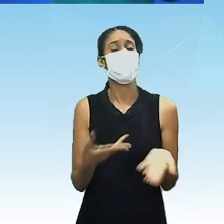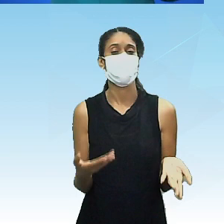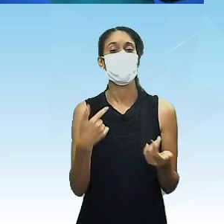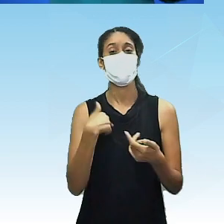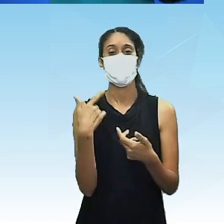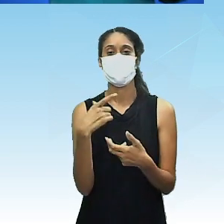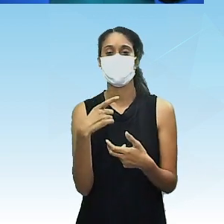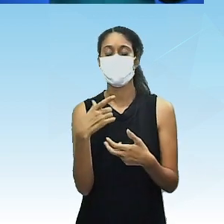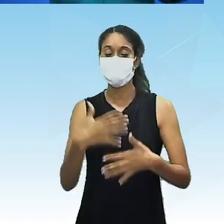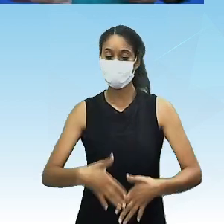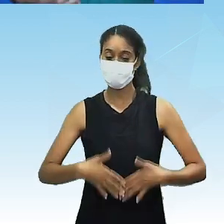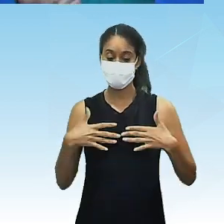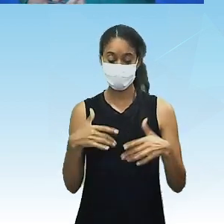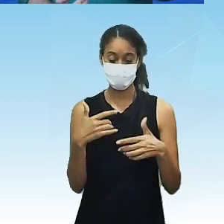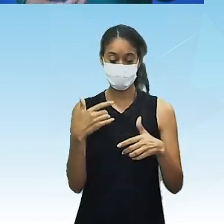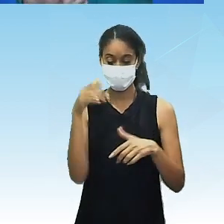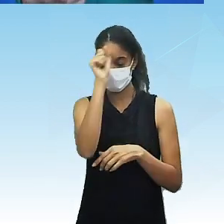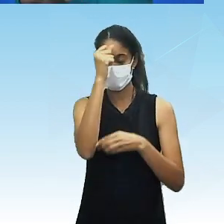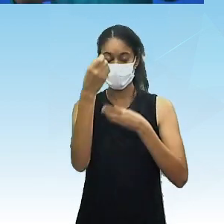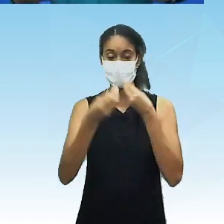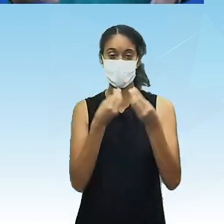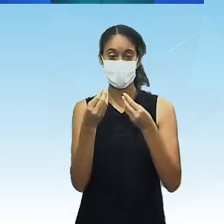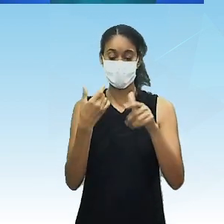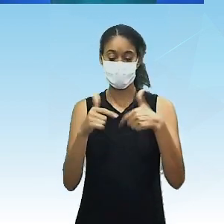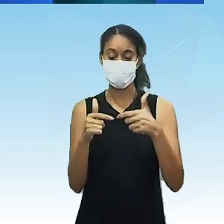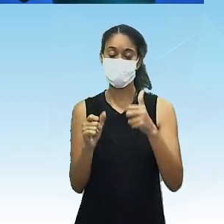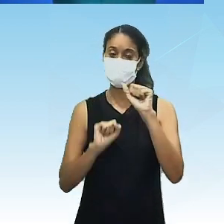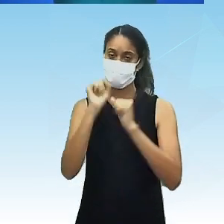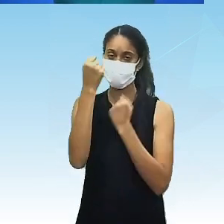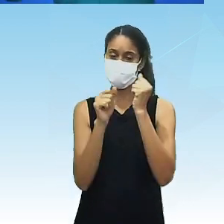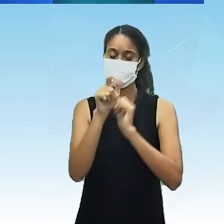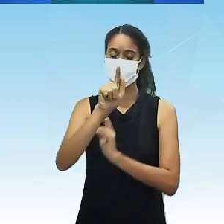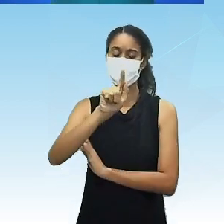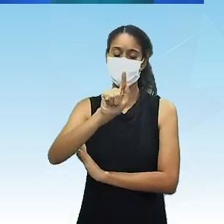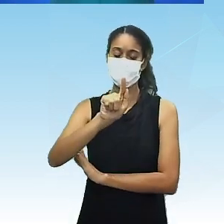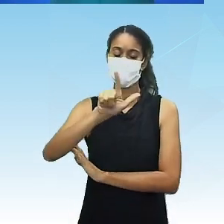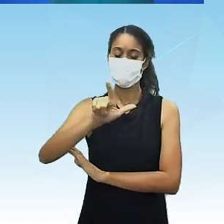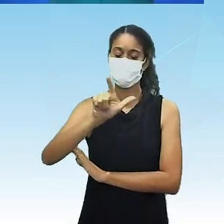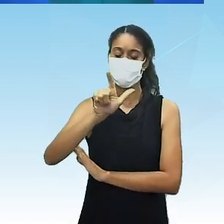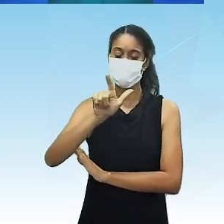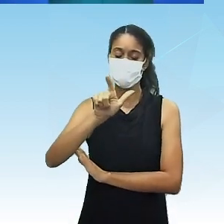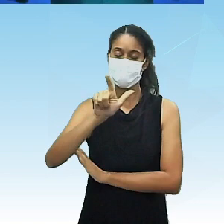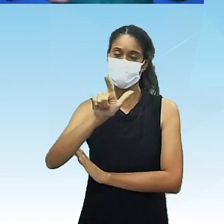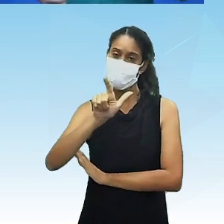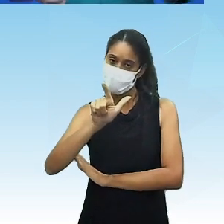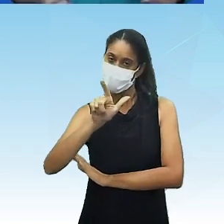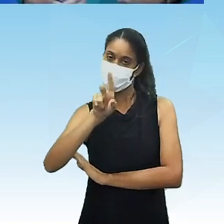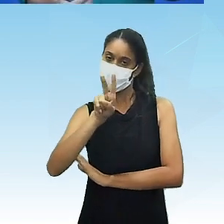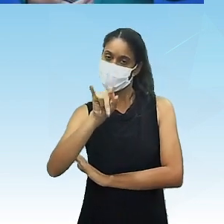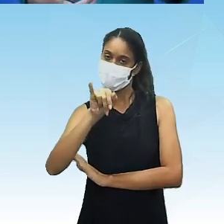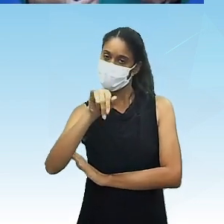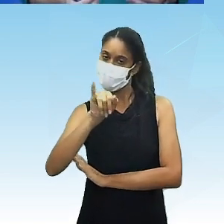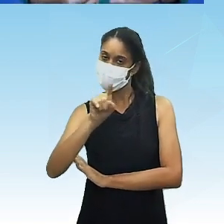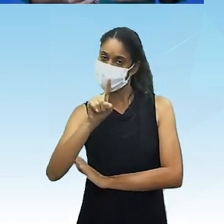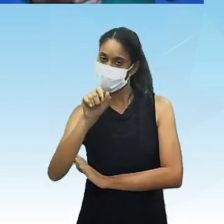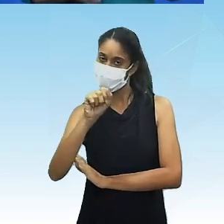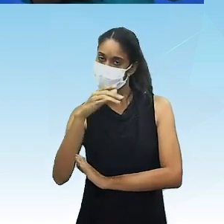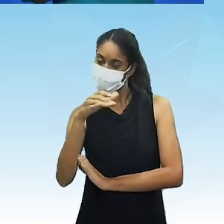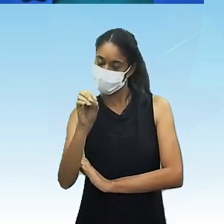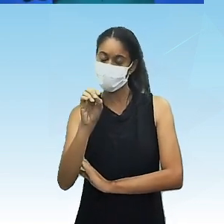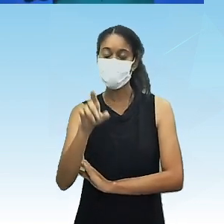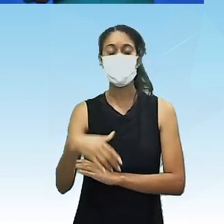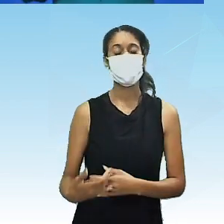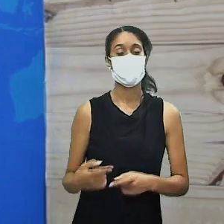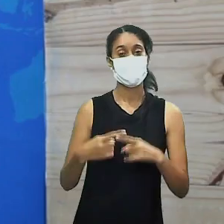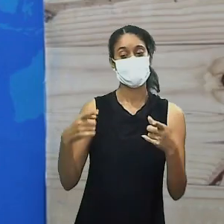na prática quando eu trabalhei numa empresa de galvanização, que eu não vou dizer o nome aqui para não fazer comercial dela, logicamente, né? Mas aí eu tive